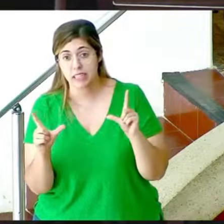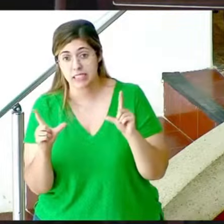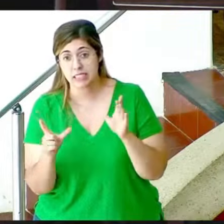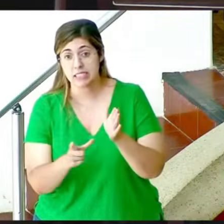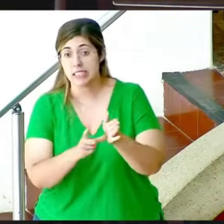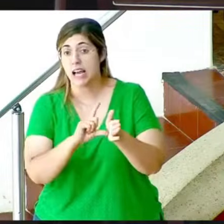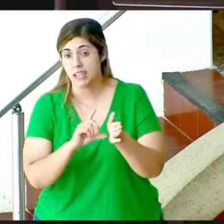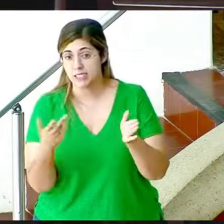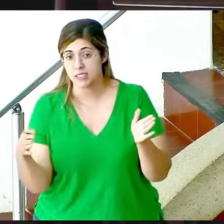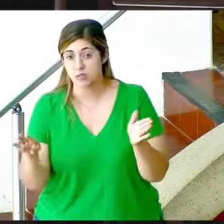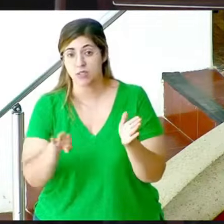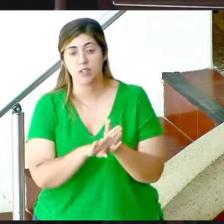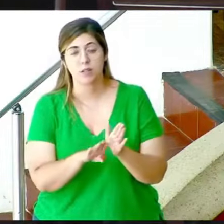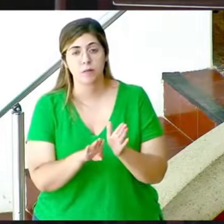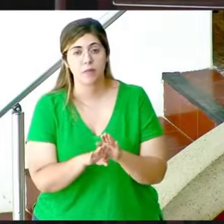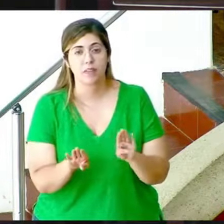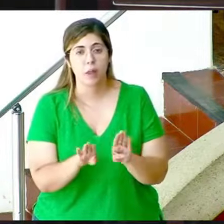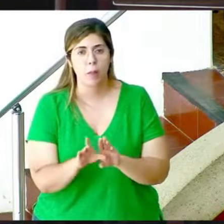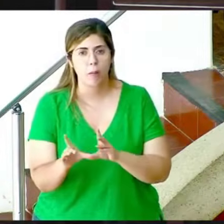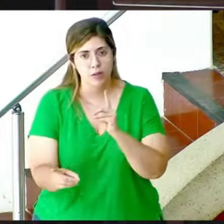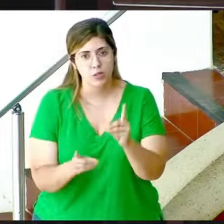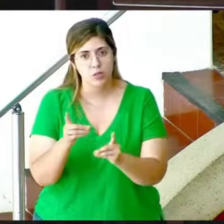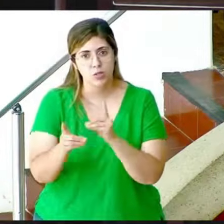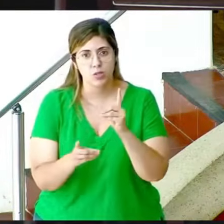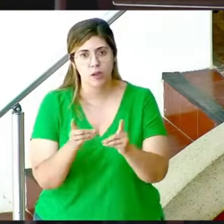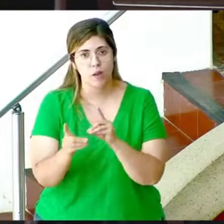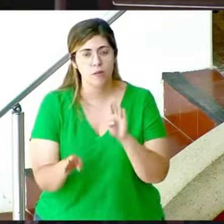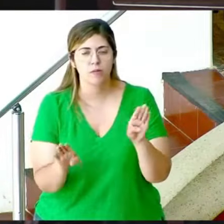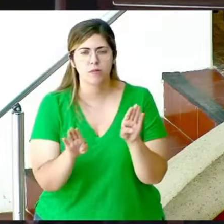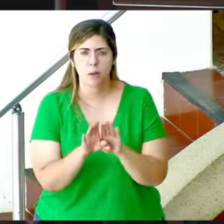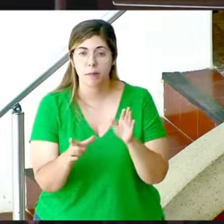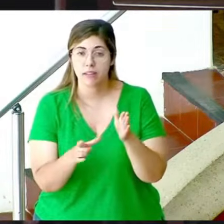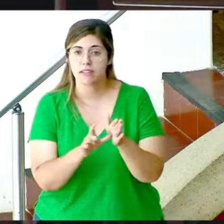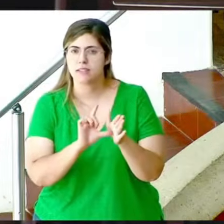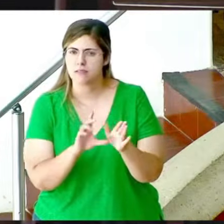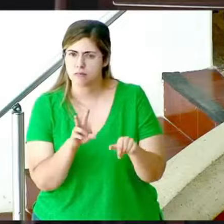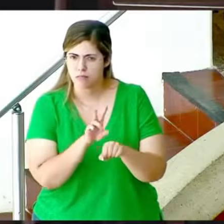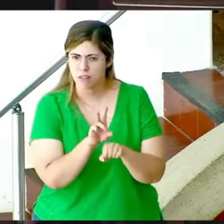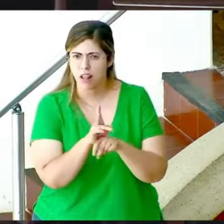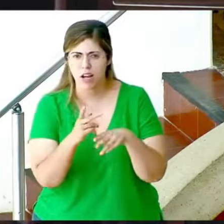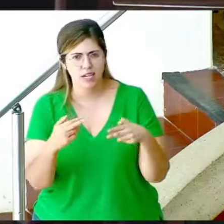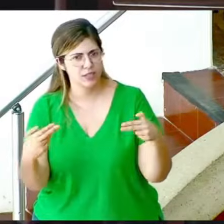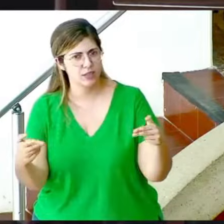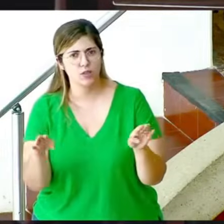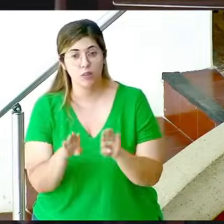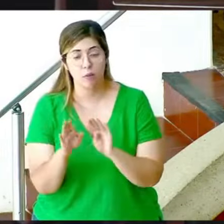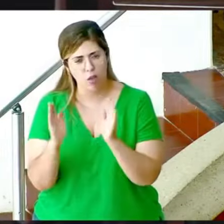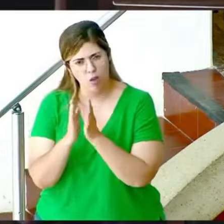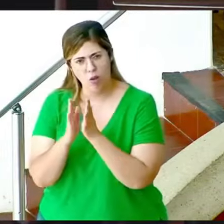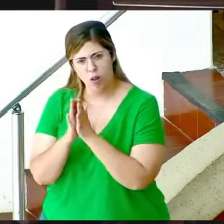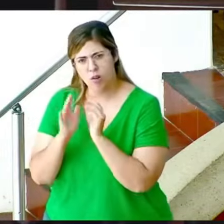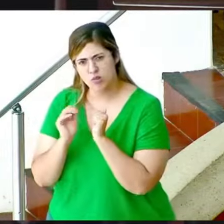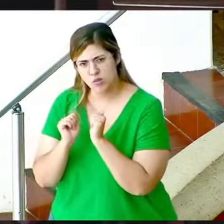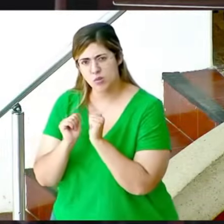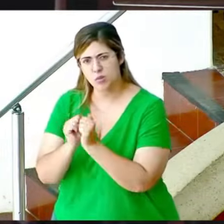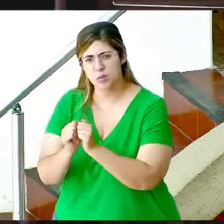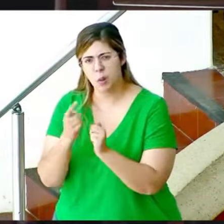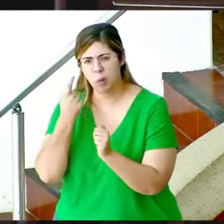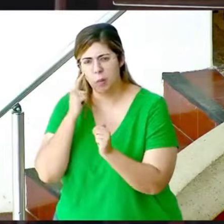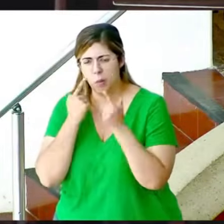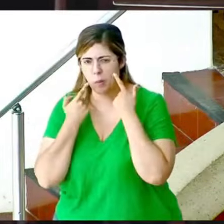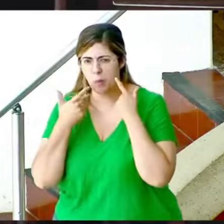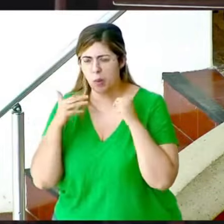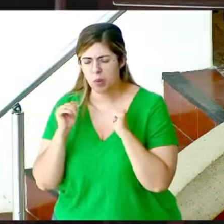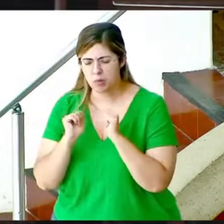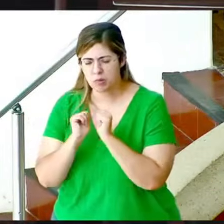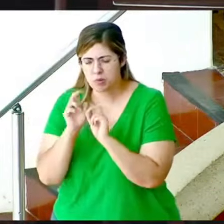chegam antes, responsáveis que são para cuidar das coisas do Senhor. Fui orar com eles, deu vontade de chorar,